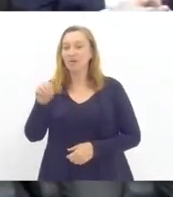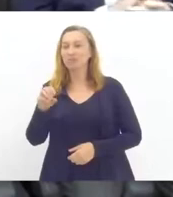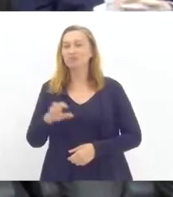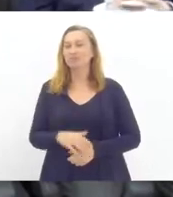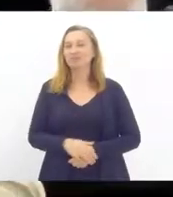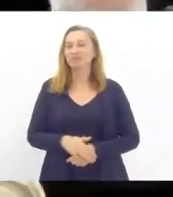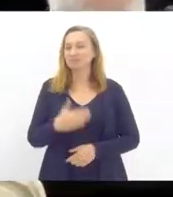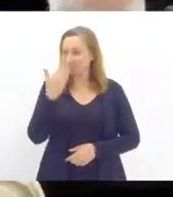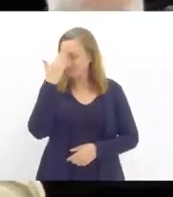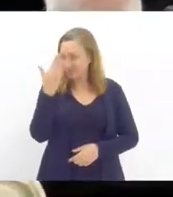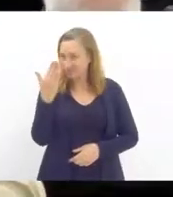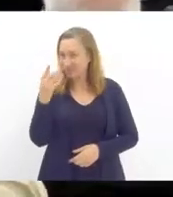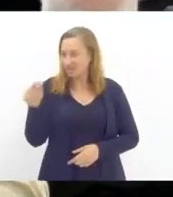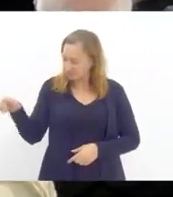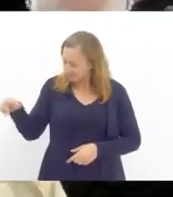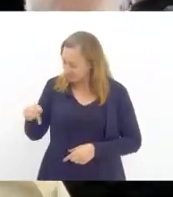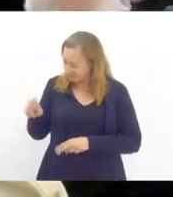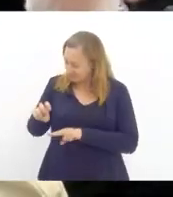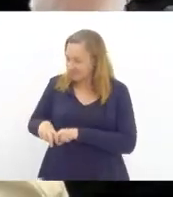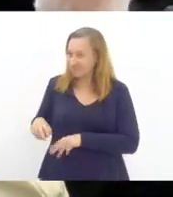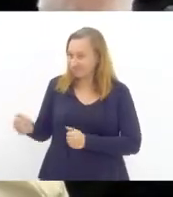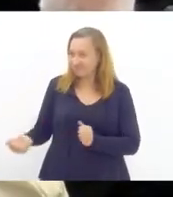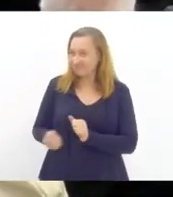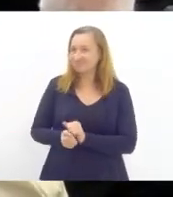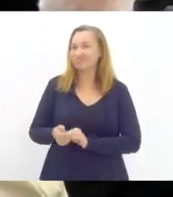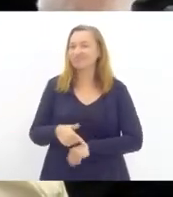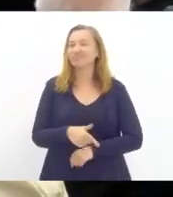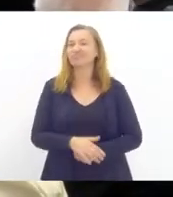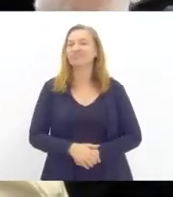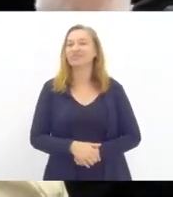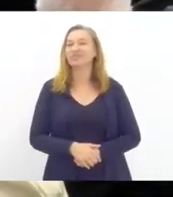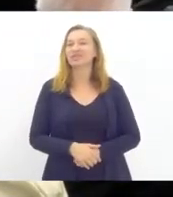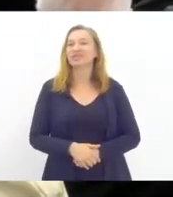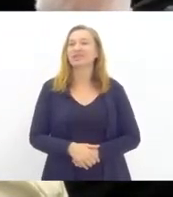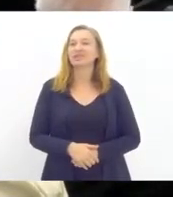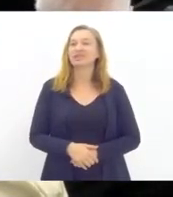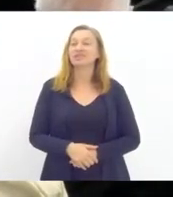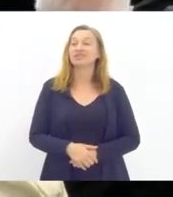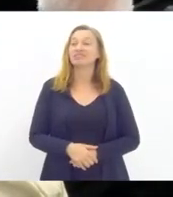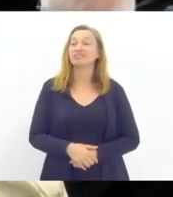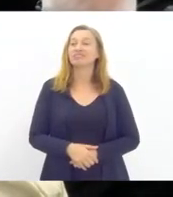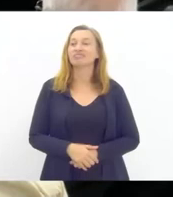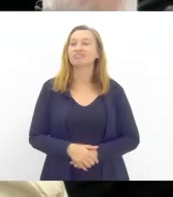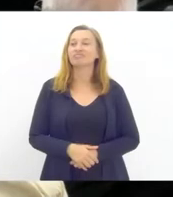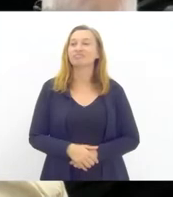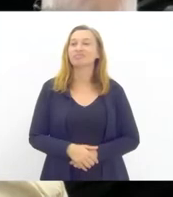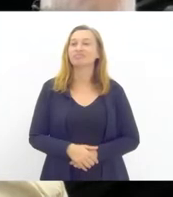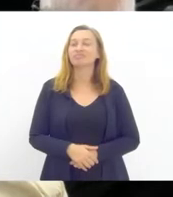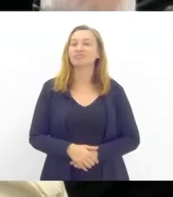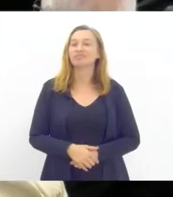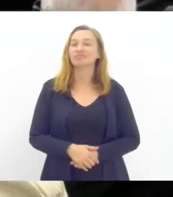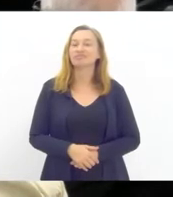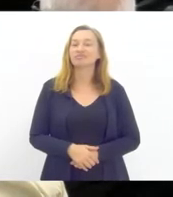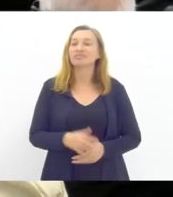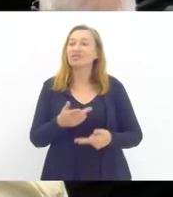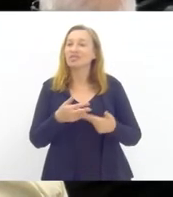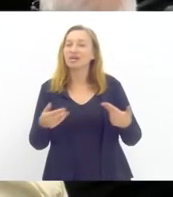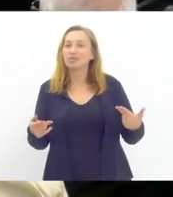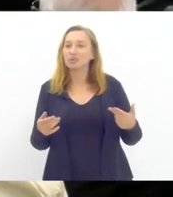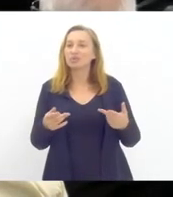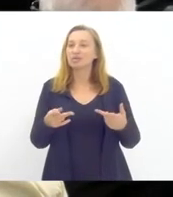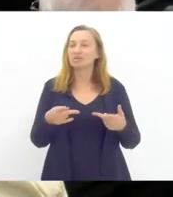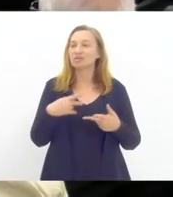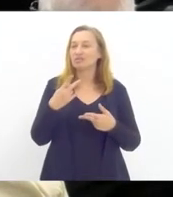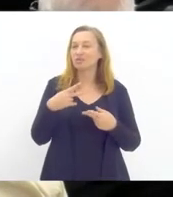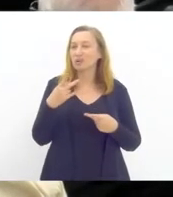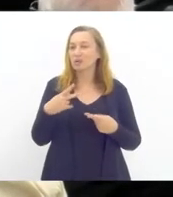muito obrigado por ter vindo muito obrigado mesmo Gente é muita gente mandando recados assim